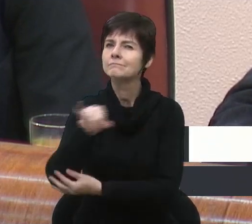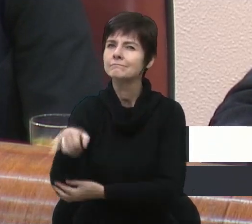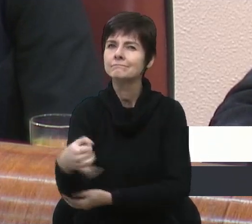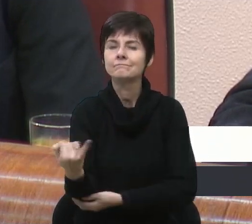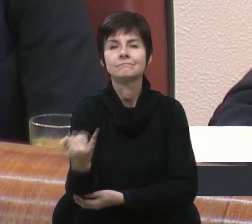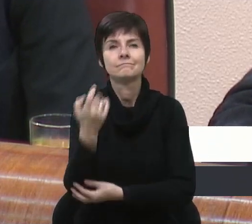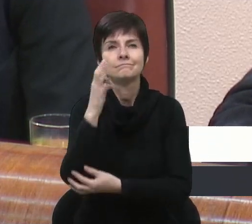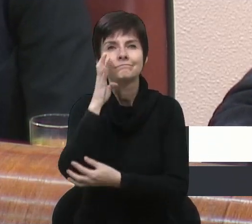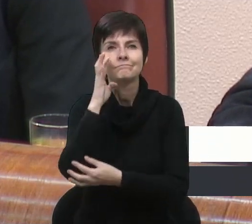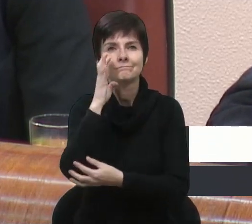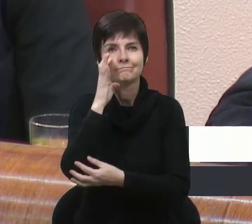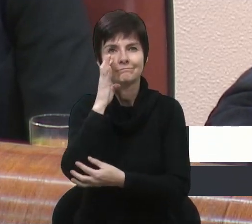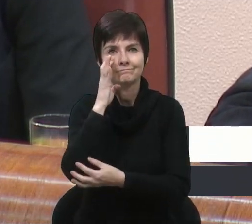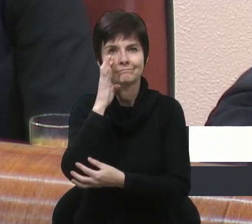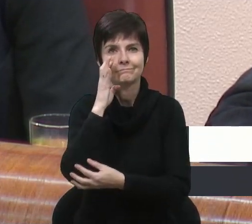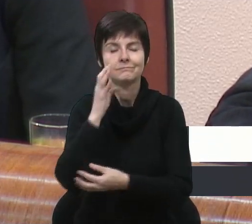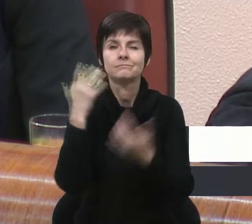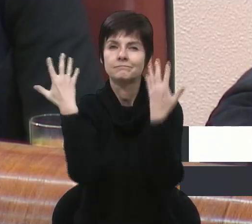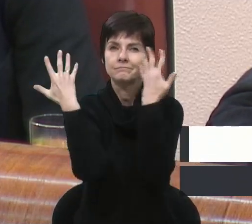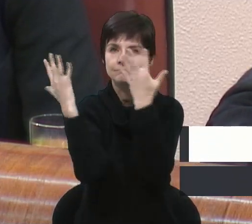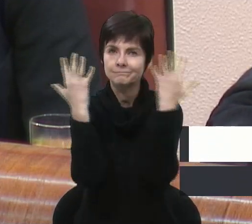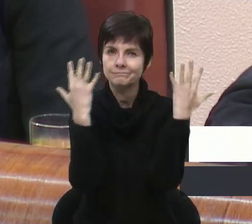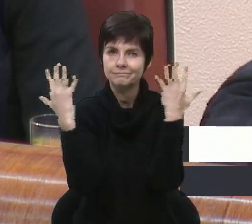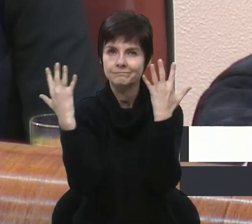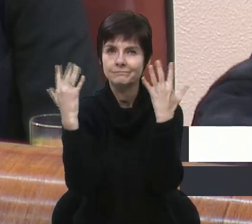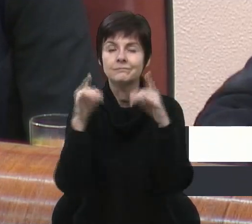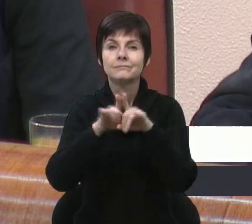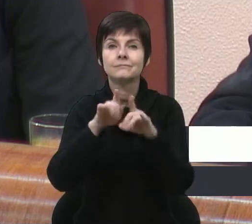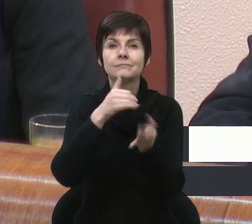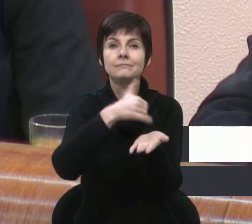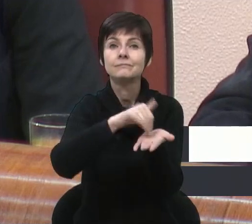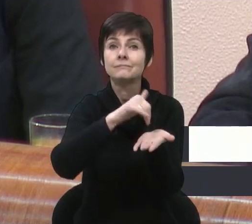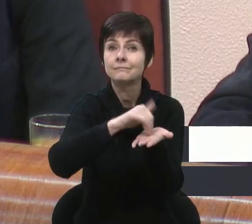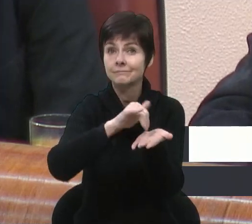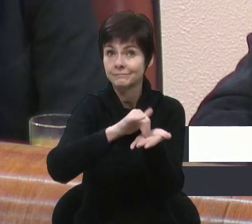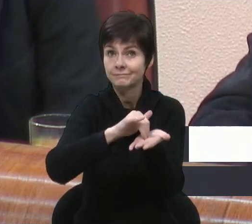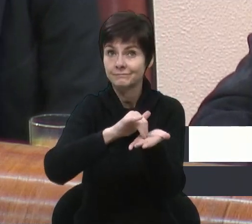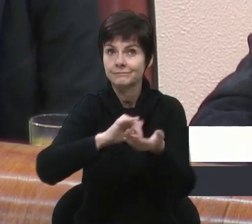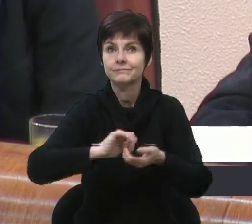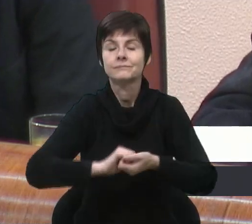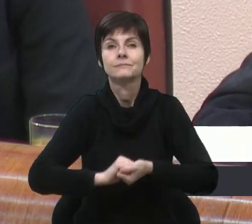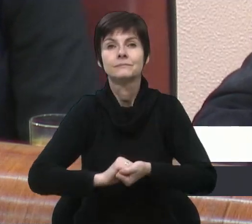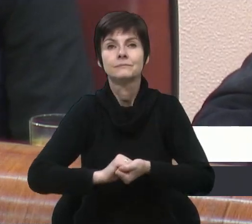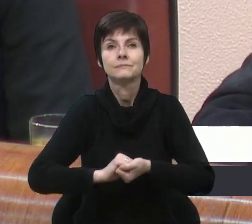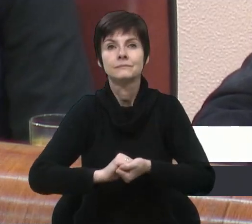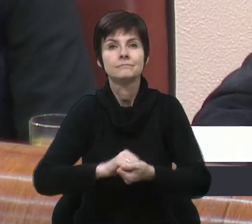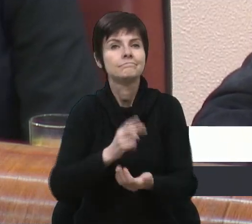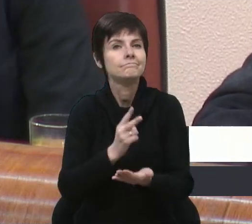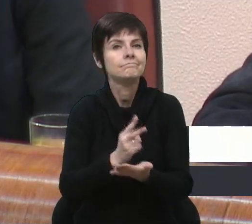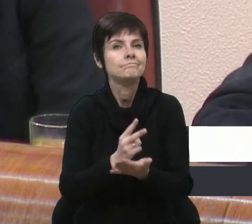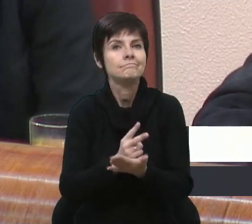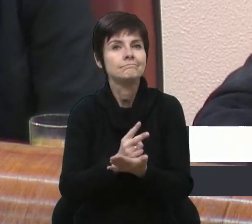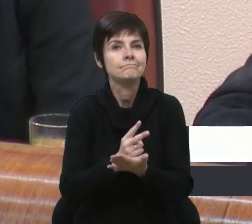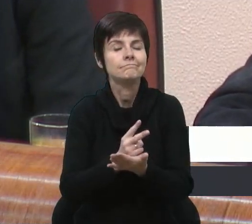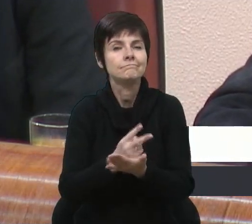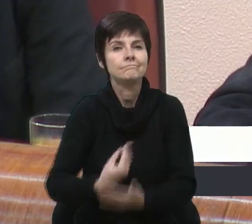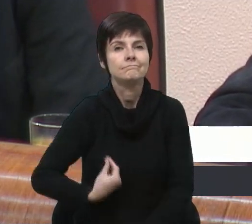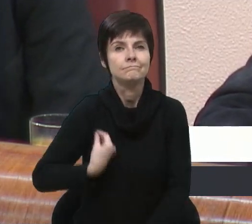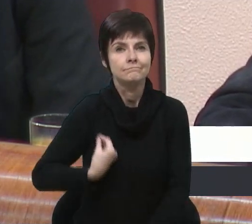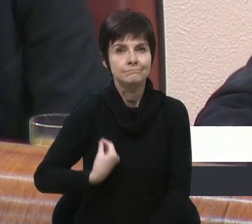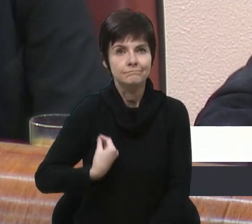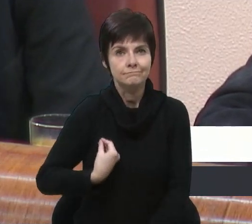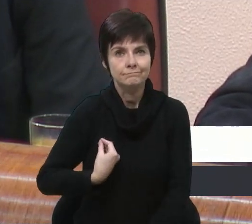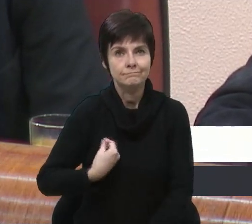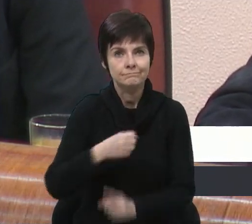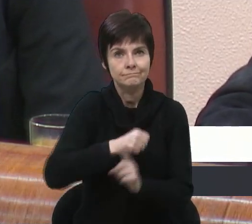participar com vocês. Então, parabéns também à secretária, que sempre está presente nas